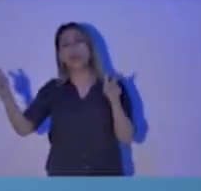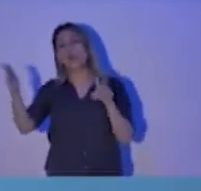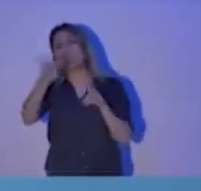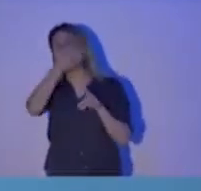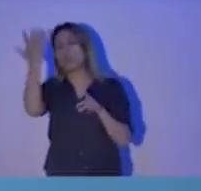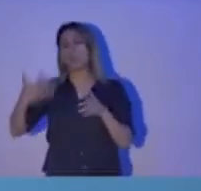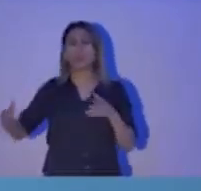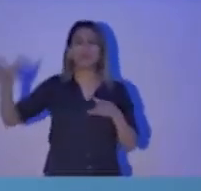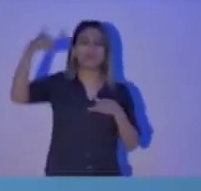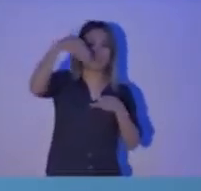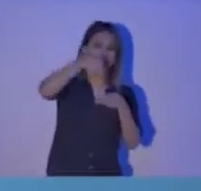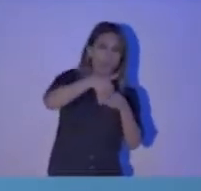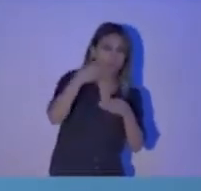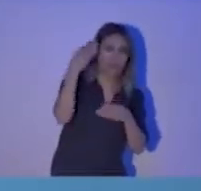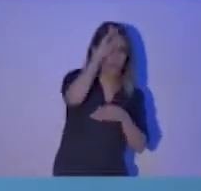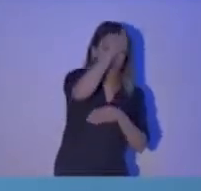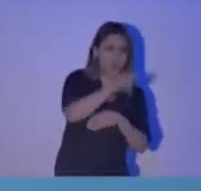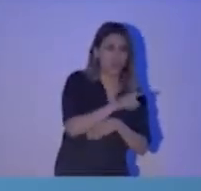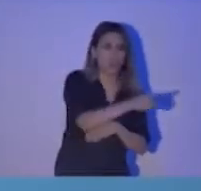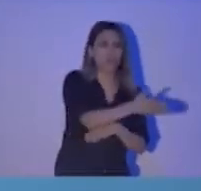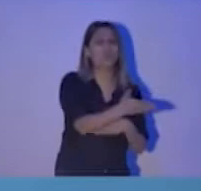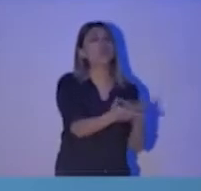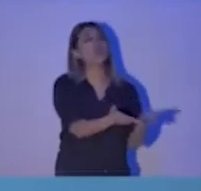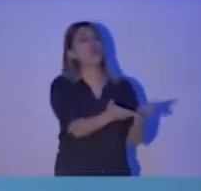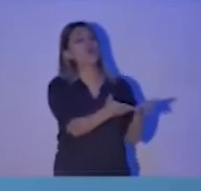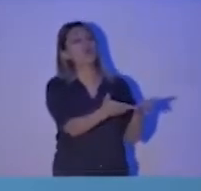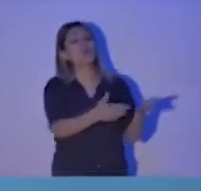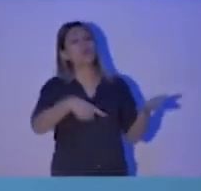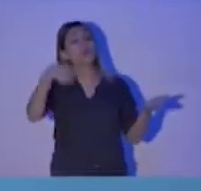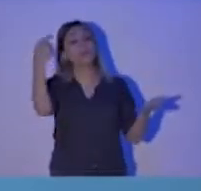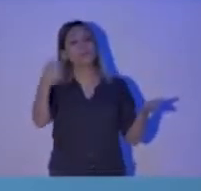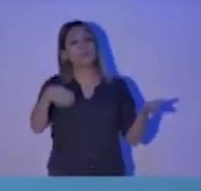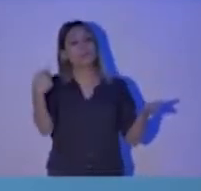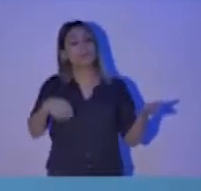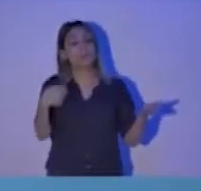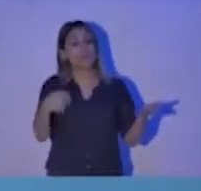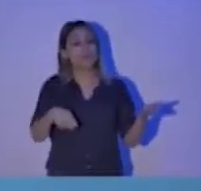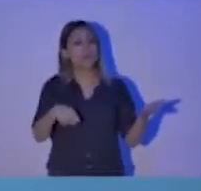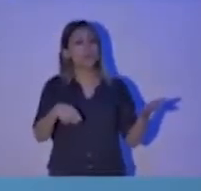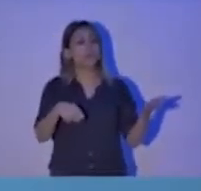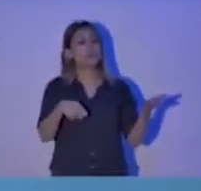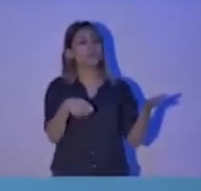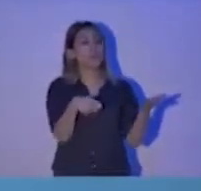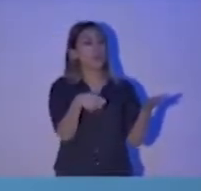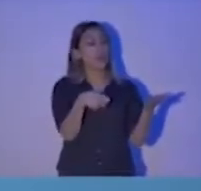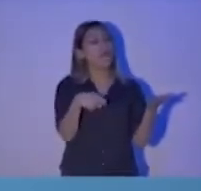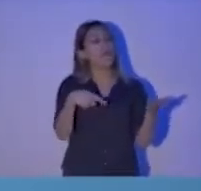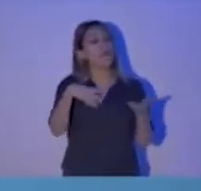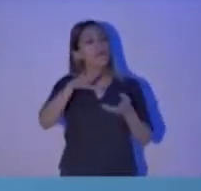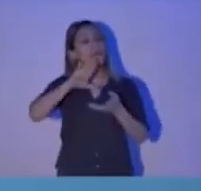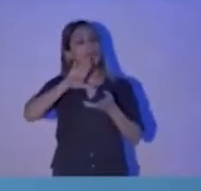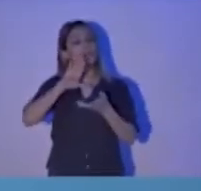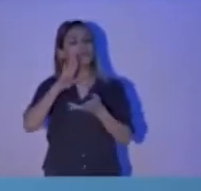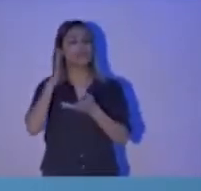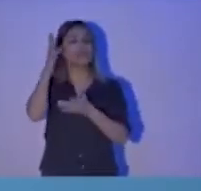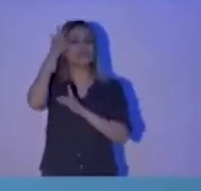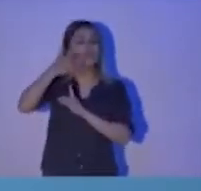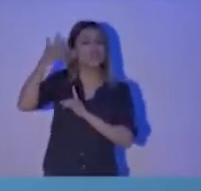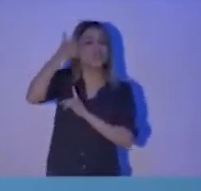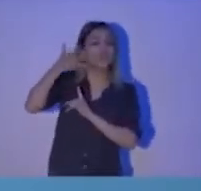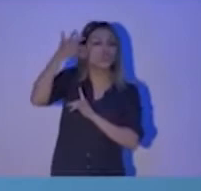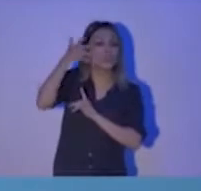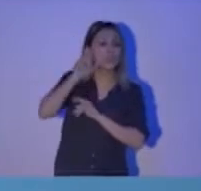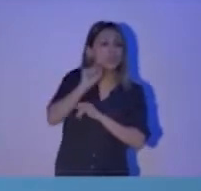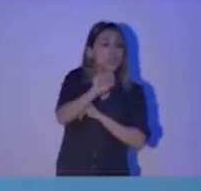faz parte da democracia, faça num discurso da ONU, faça no Ministério da Justiça, faça em algum outro ministério,